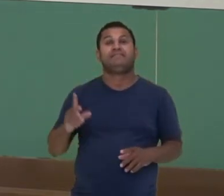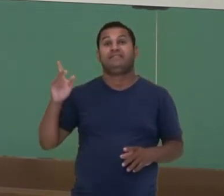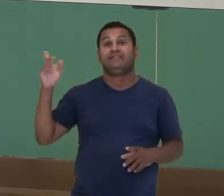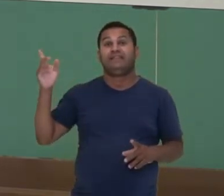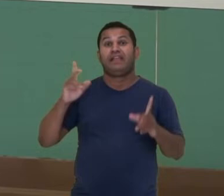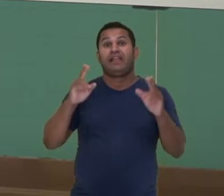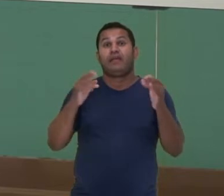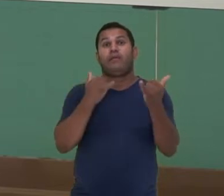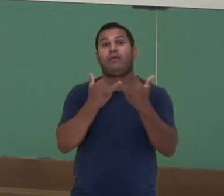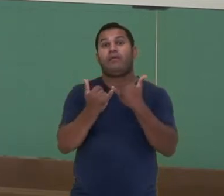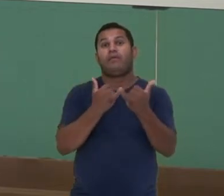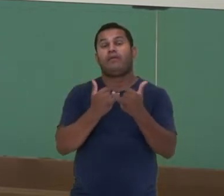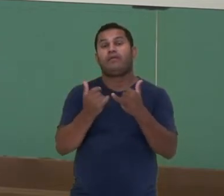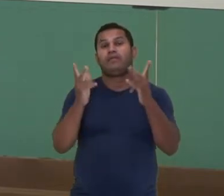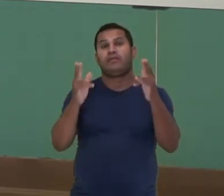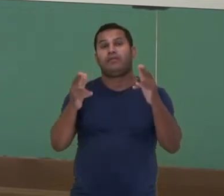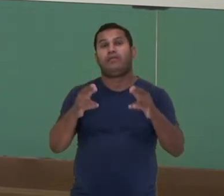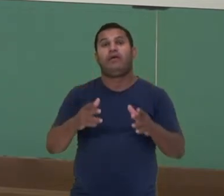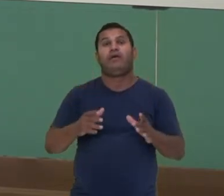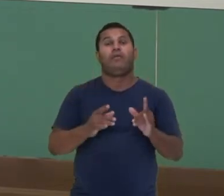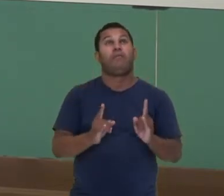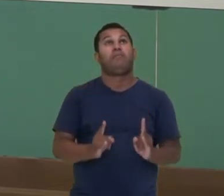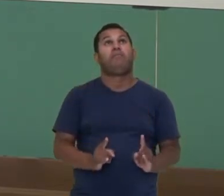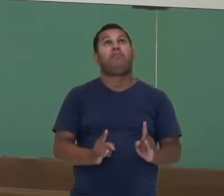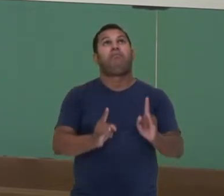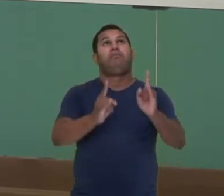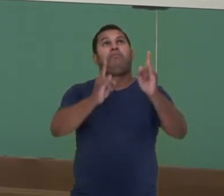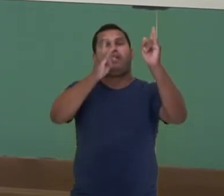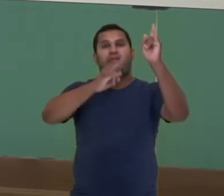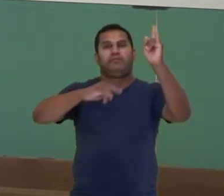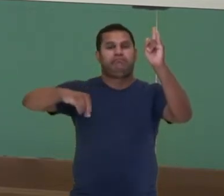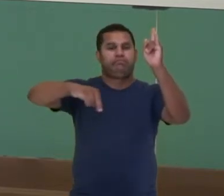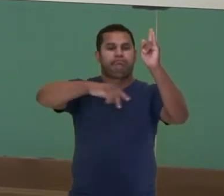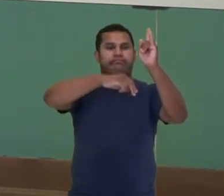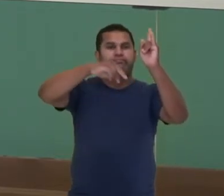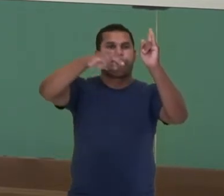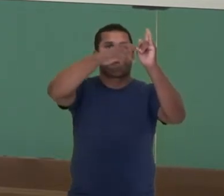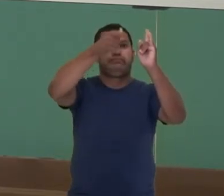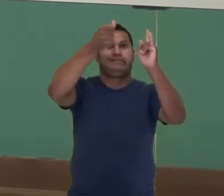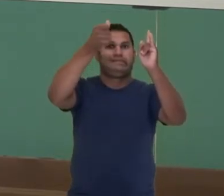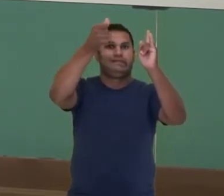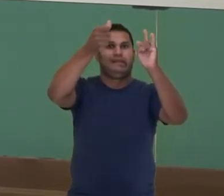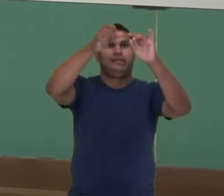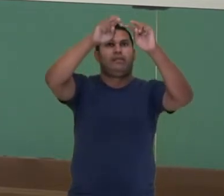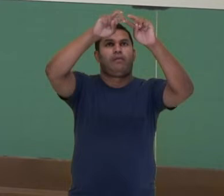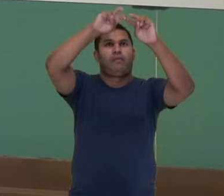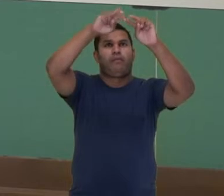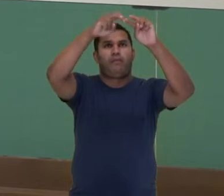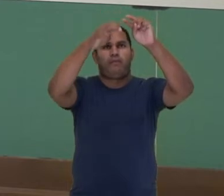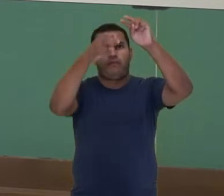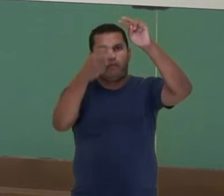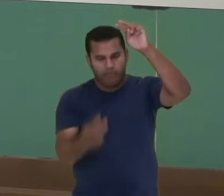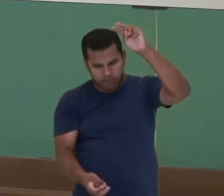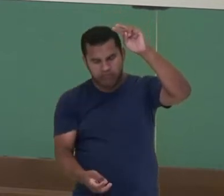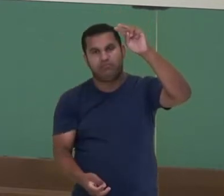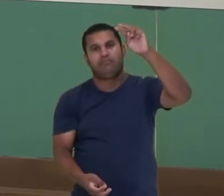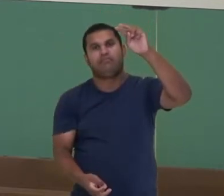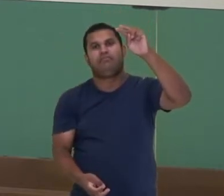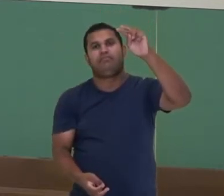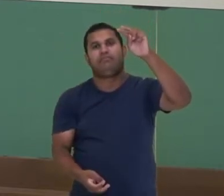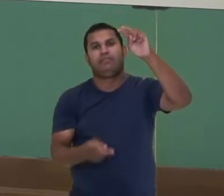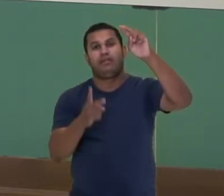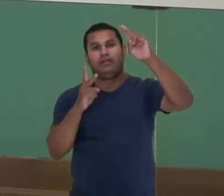né? Normalmente, em física, nós fizemos essa contextualização, né? Então, é como se estivesse caindo do